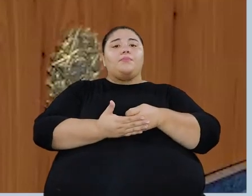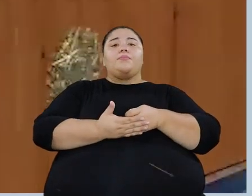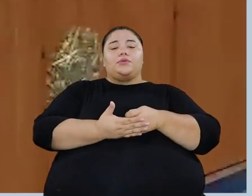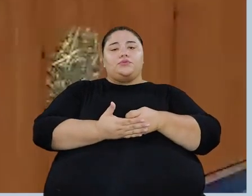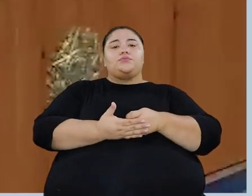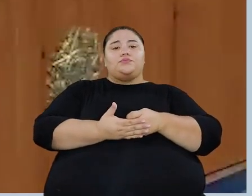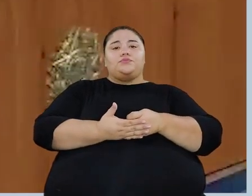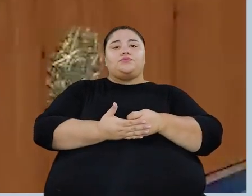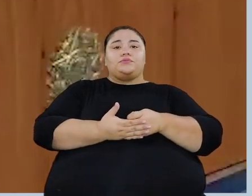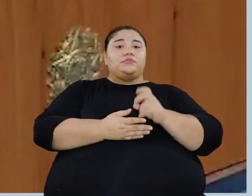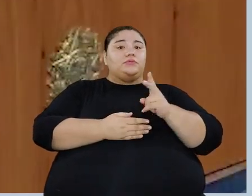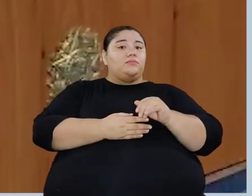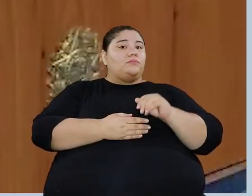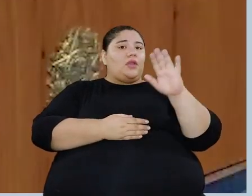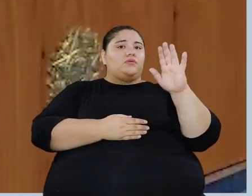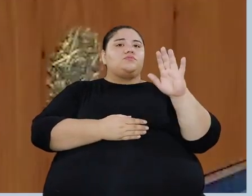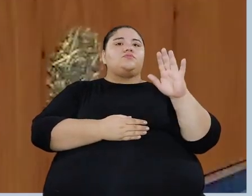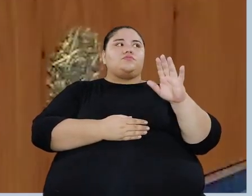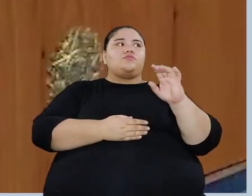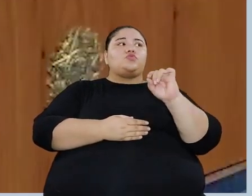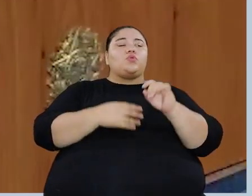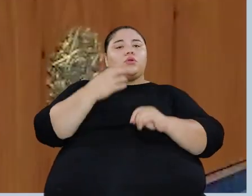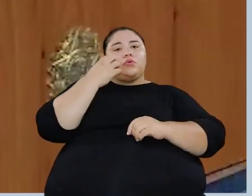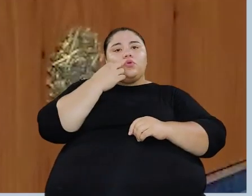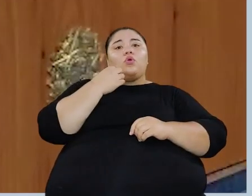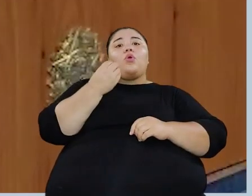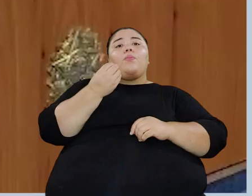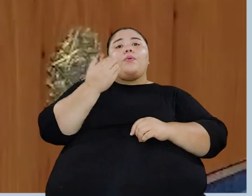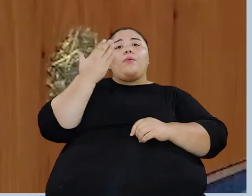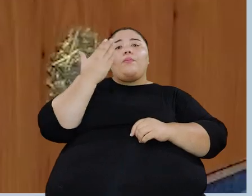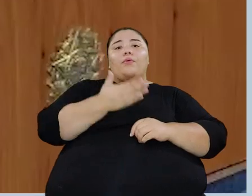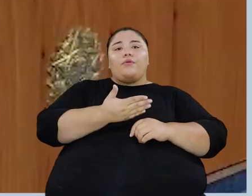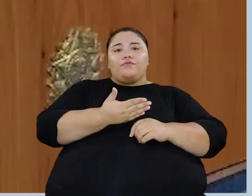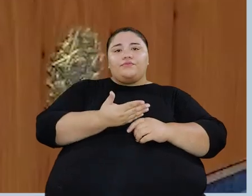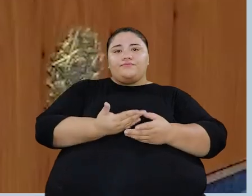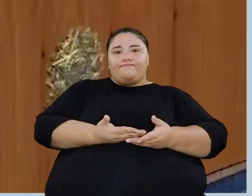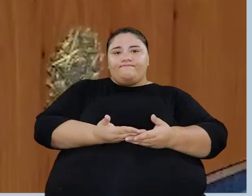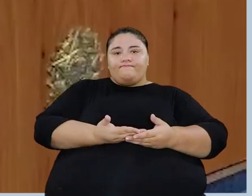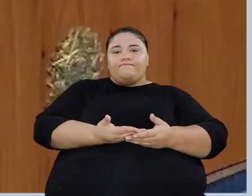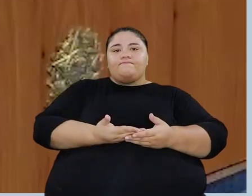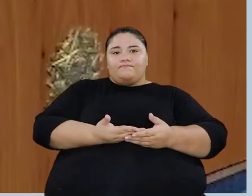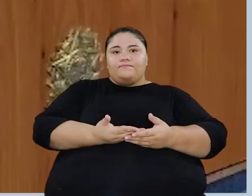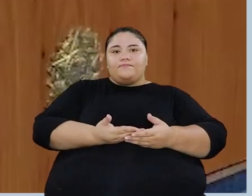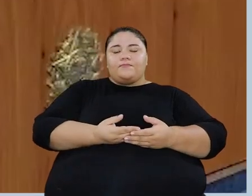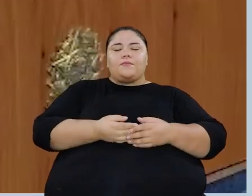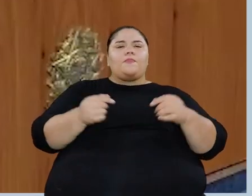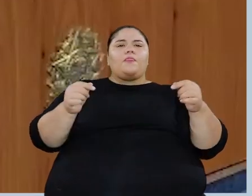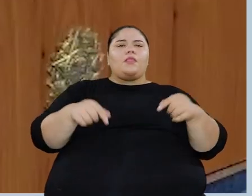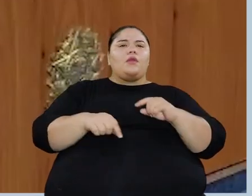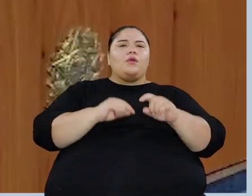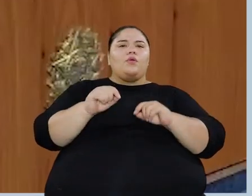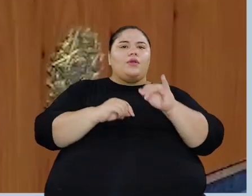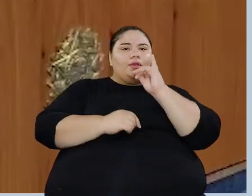do tributo. Pois é. Como é que você vai provar que pagou a maior? A questão